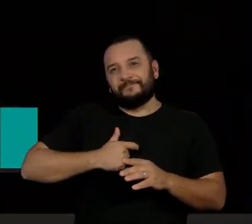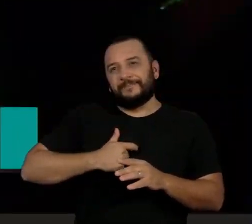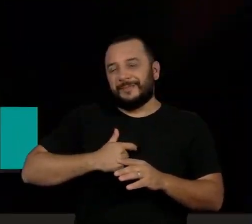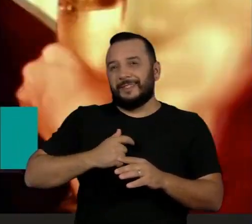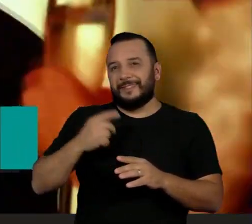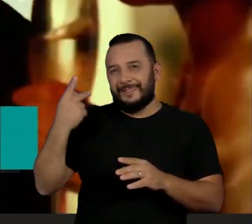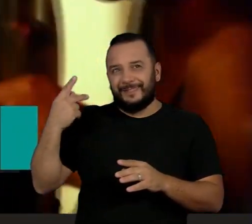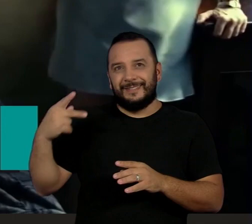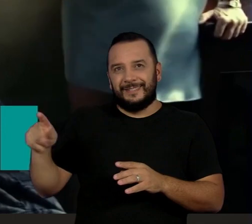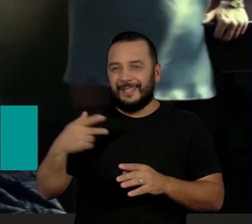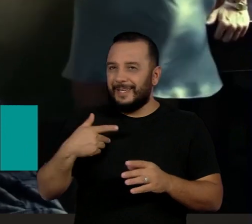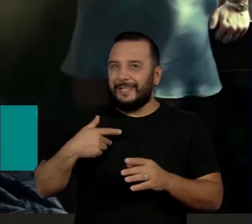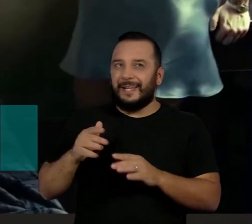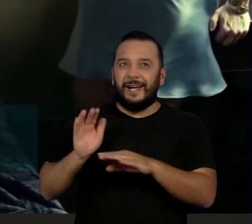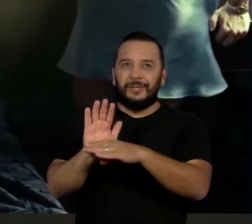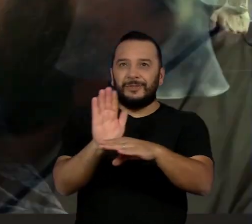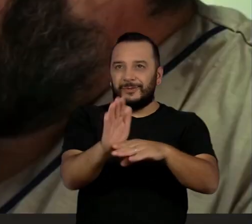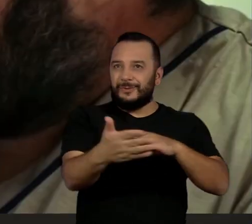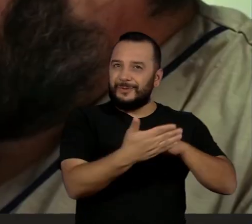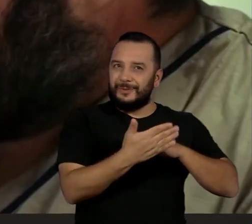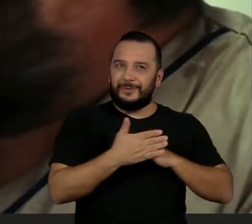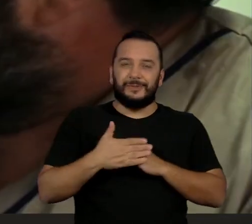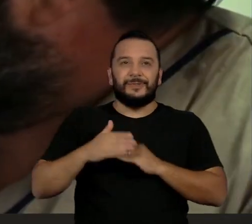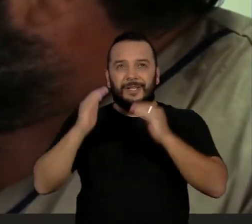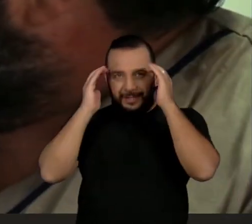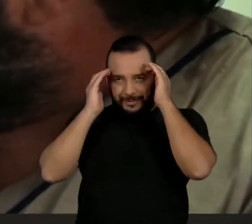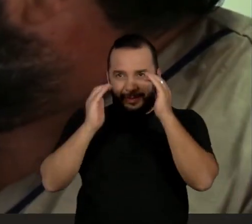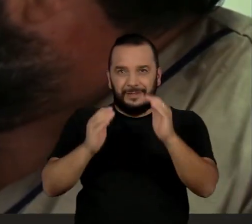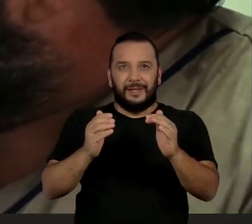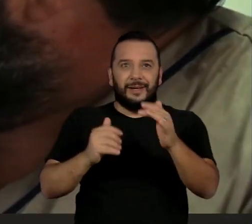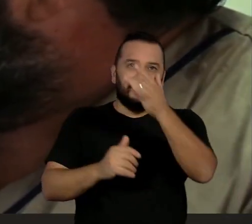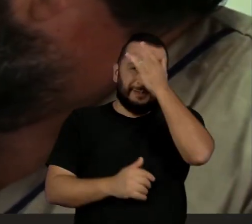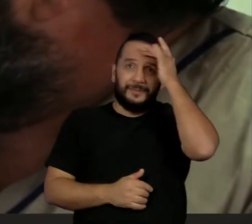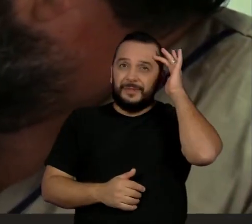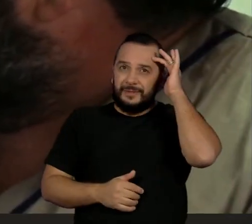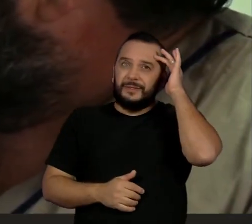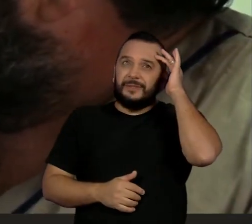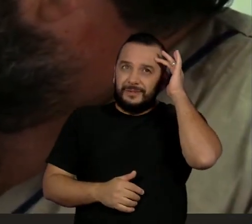generoso, um ator que é muito respeitado, né? As pessoas